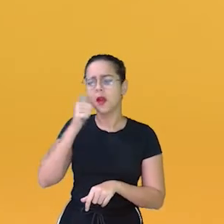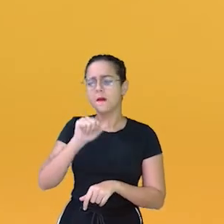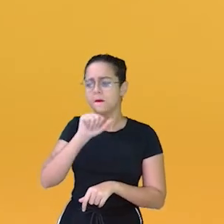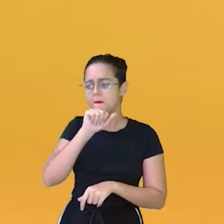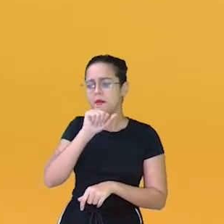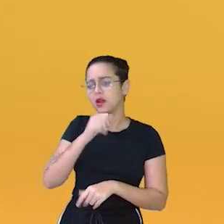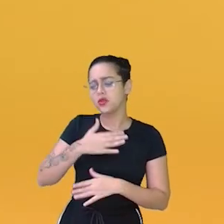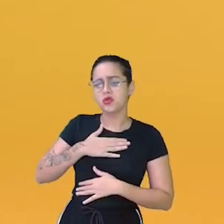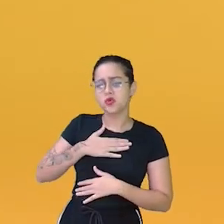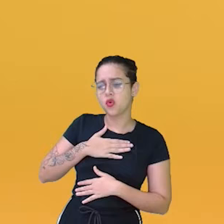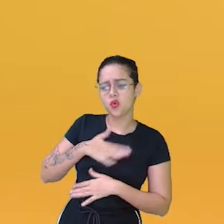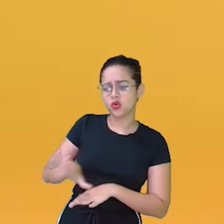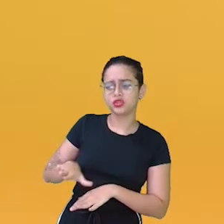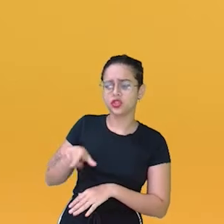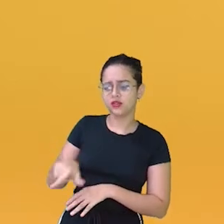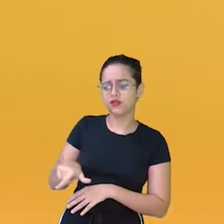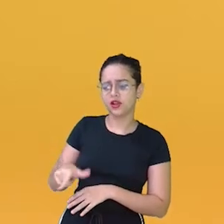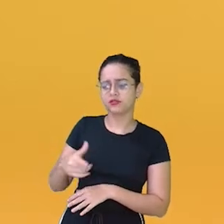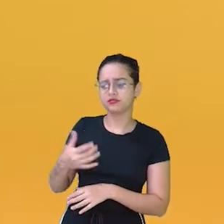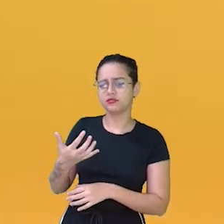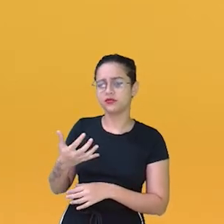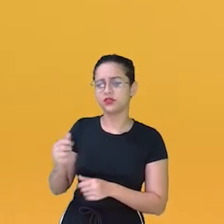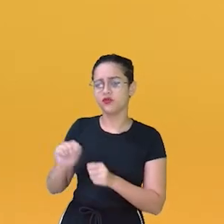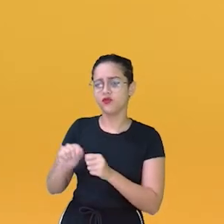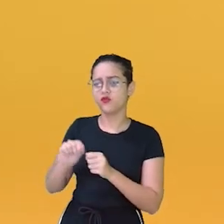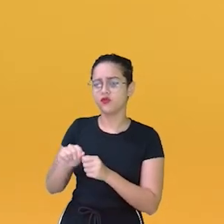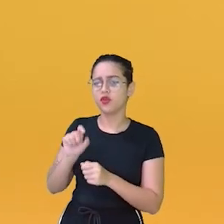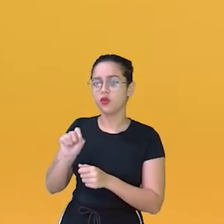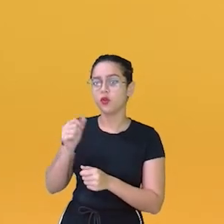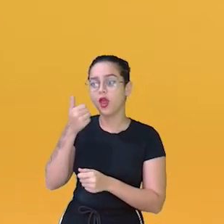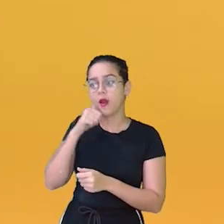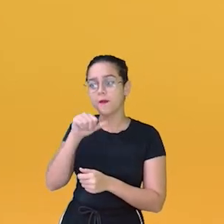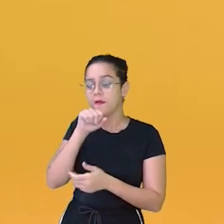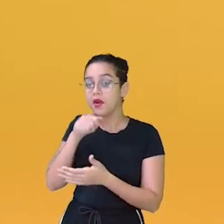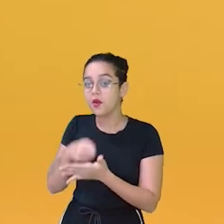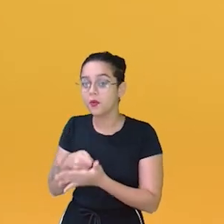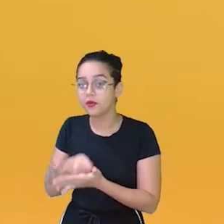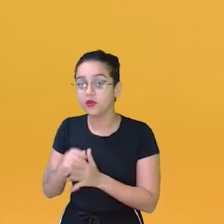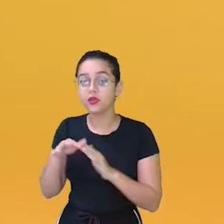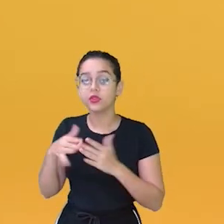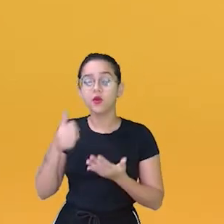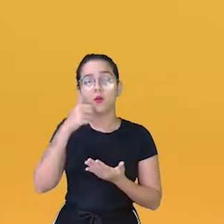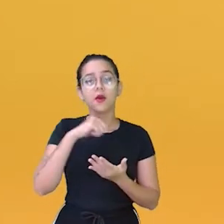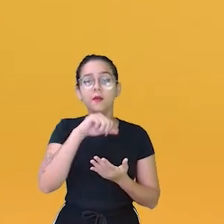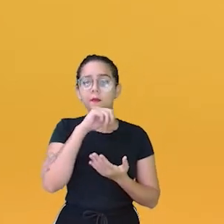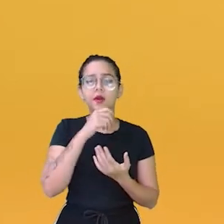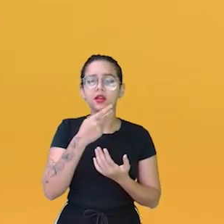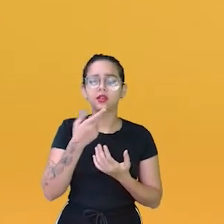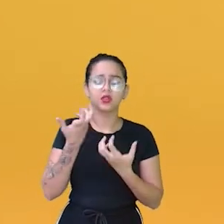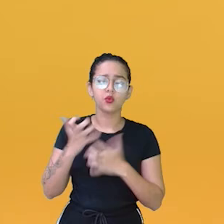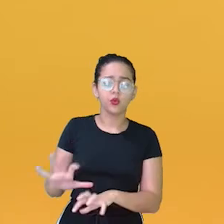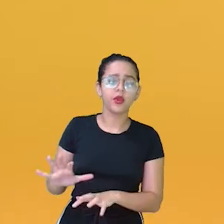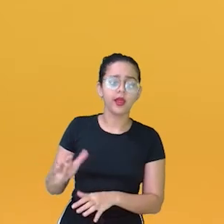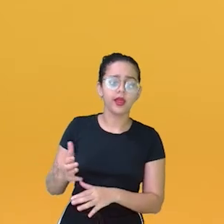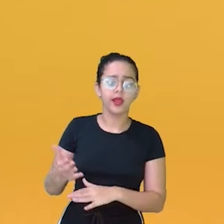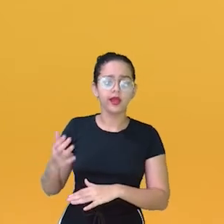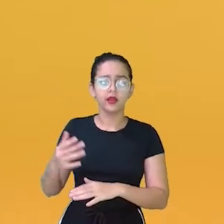desgosto, por ela não ter feito a vontade da mãe de se casar, né? Então a mãe se recusou a enterrar.